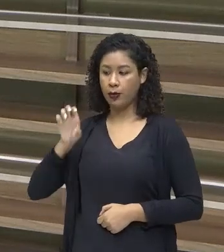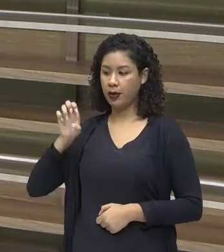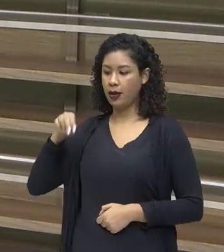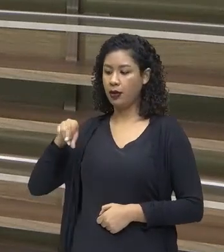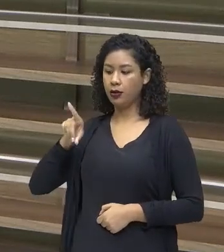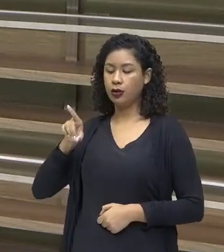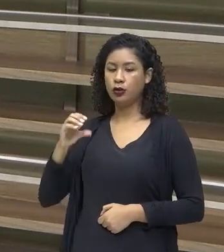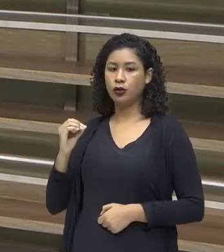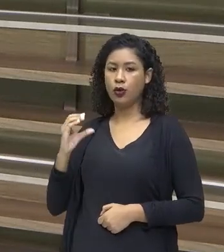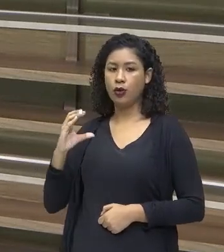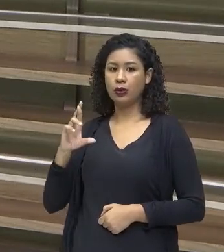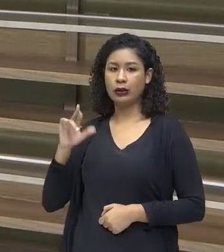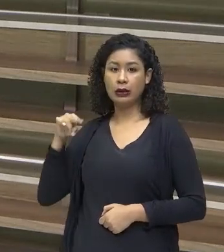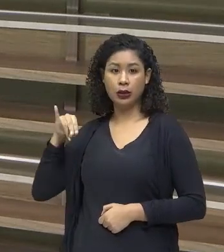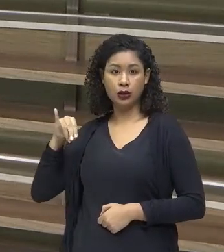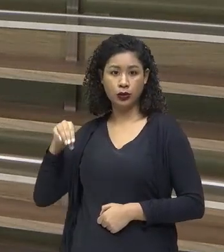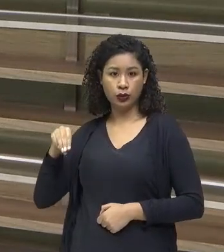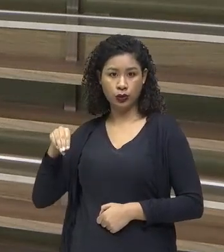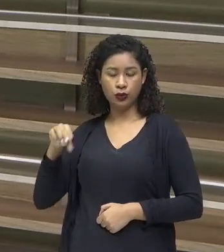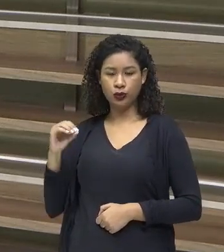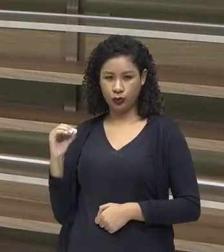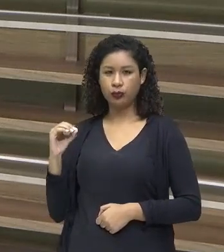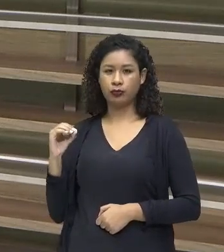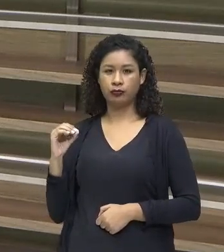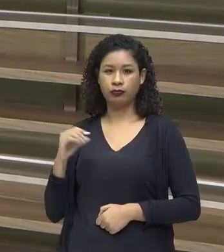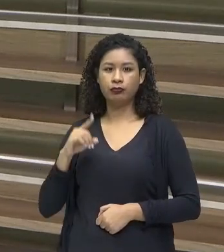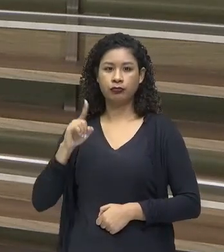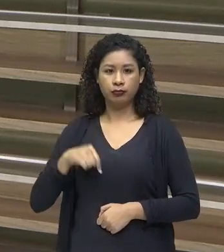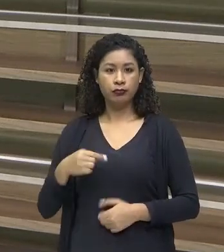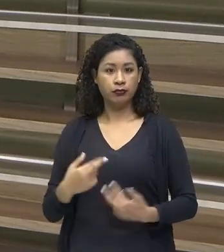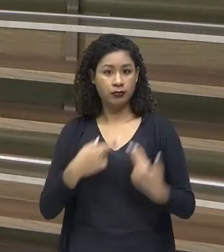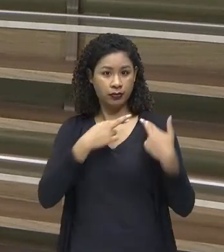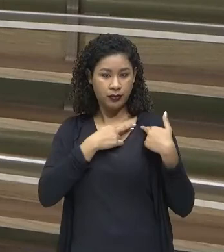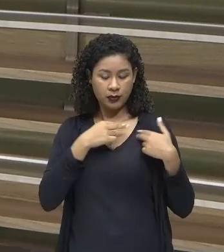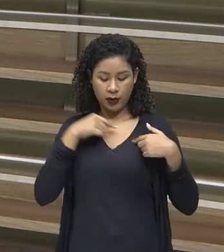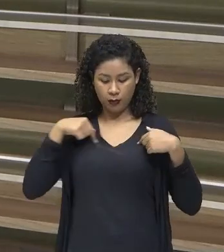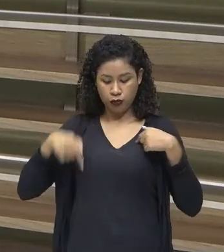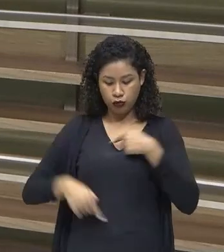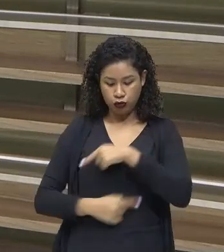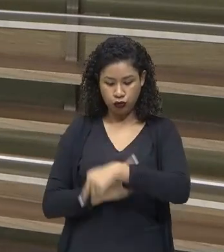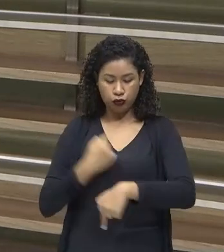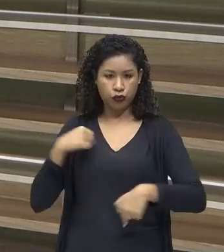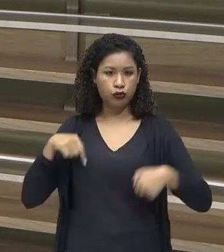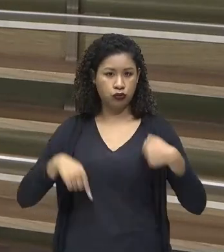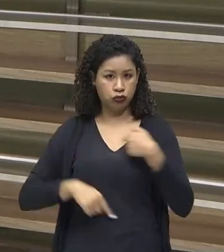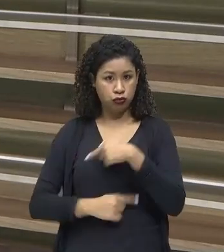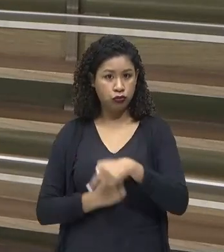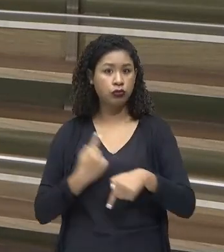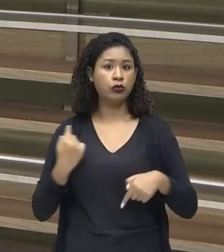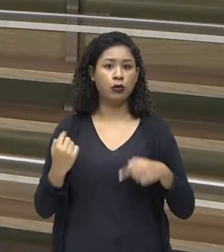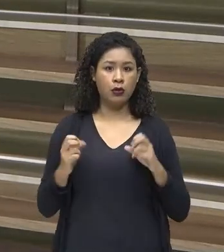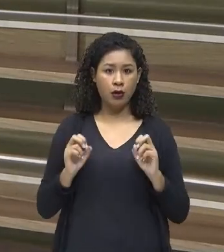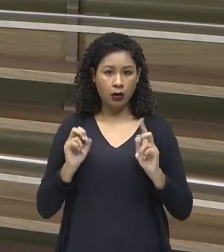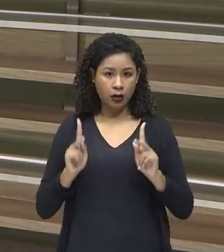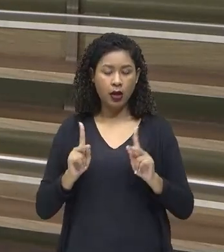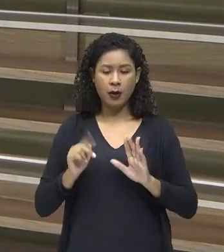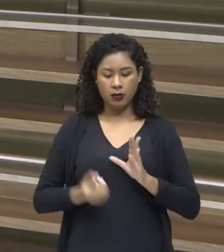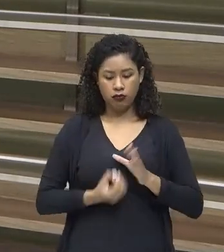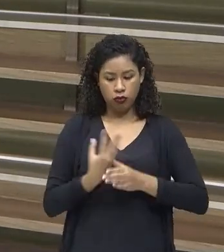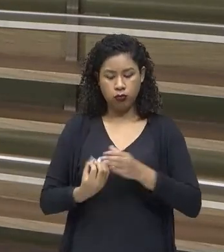hormônios que são transportados pelo sangue. Então, o sangue, o sistema cardiovascular não produz hormônio.